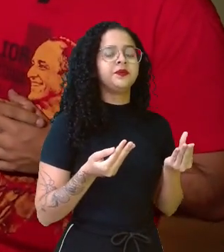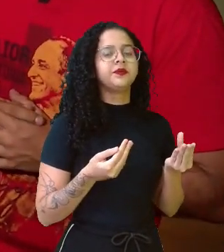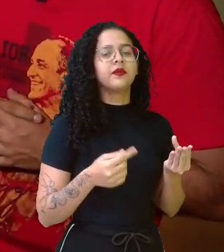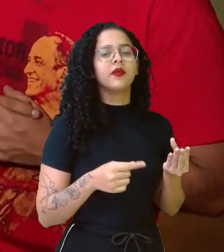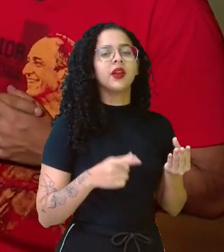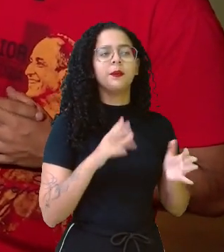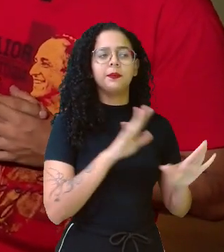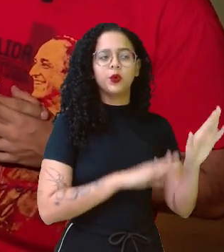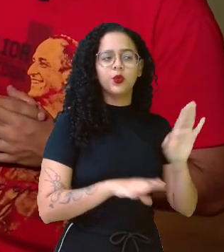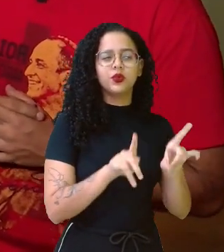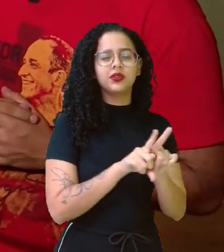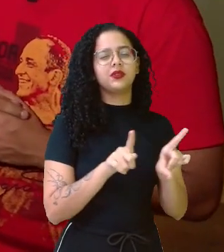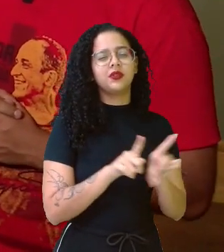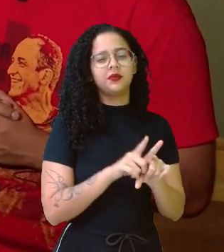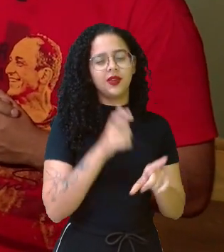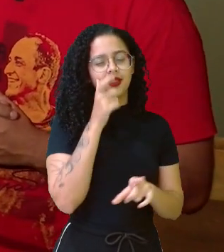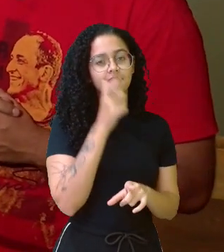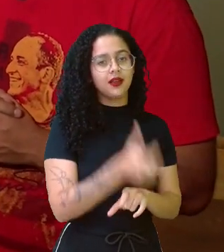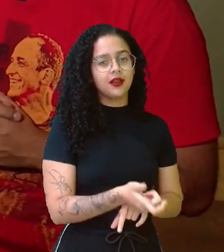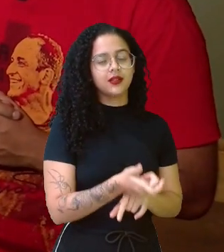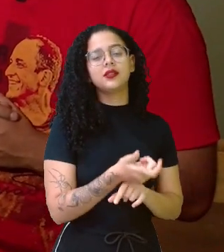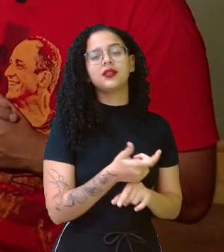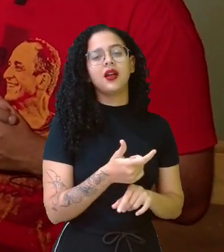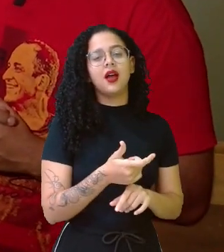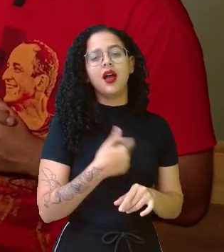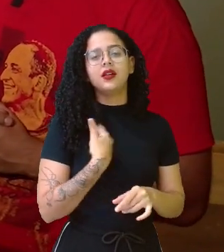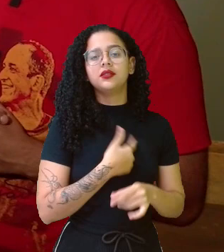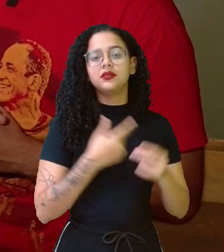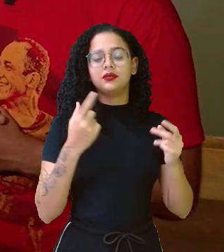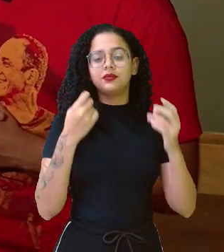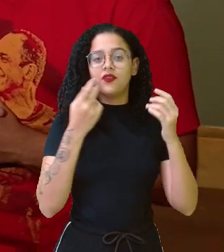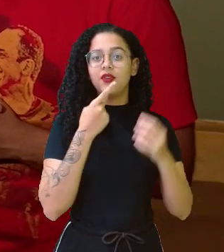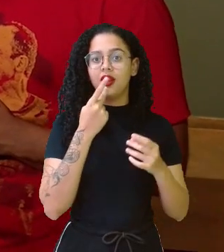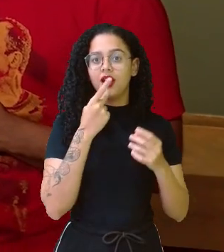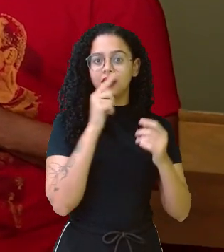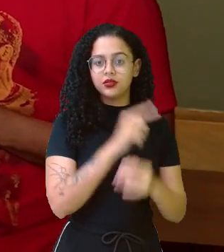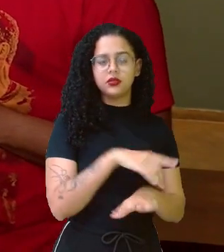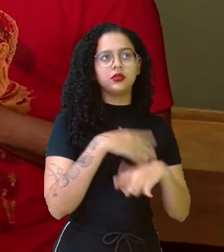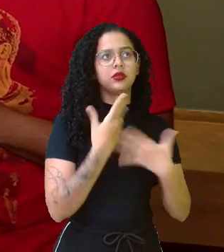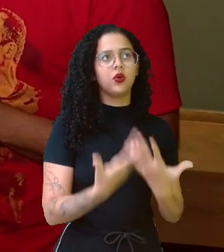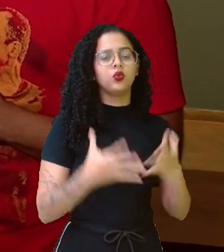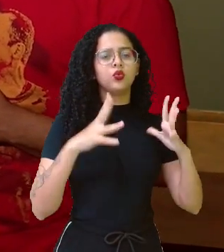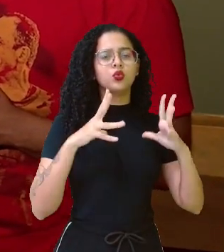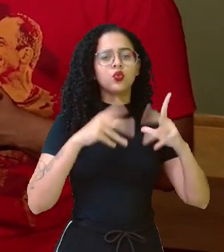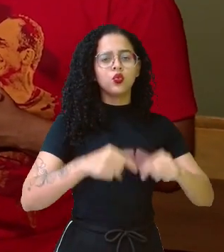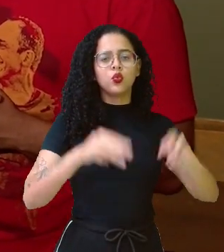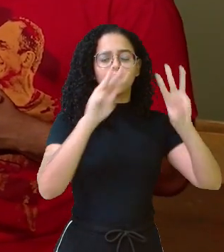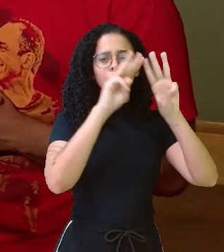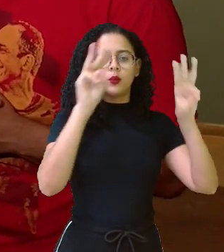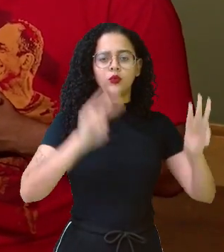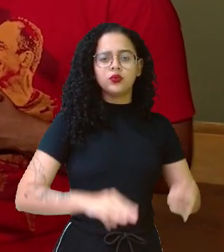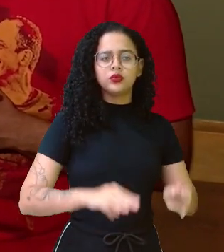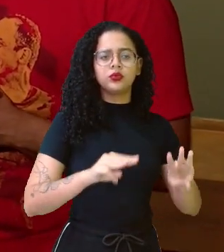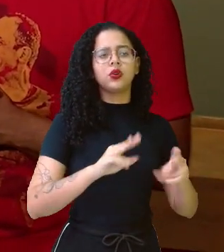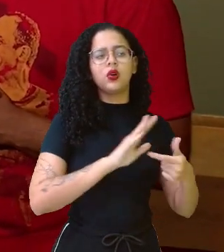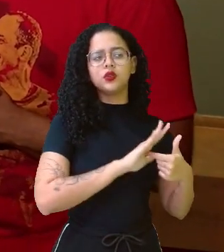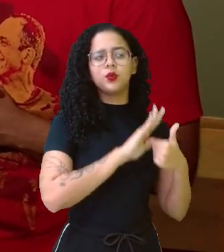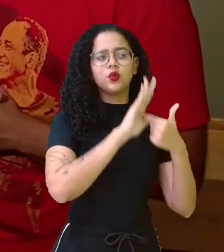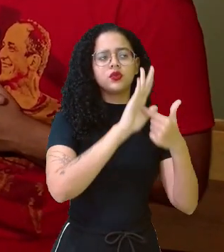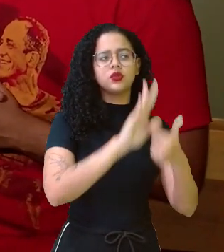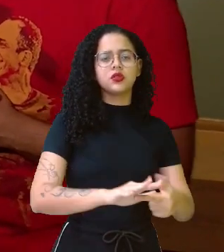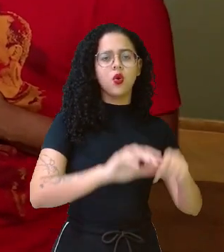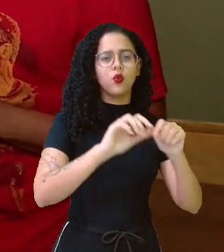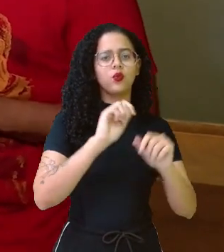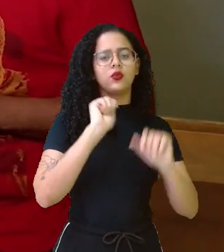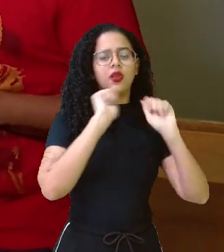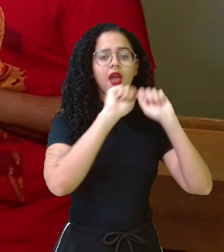muito cuidado. É muito interessante a gente ressaltar isso. Então todo museu, toda exposição de arte,